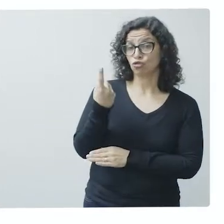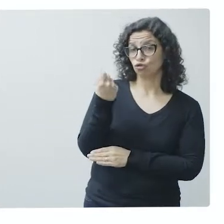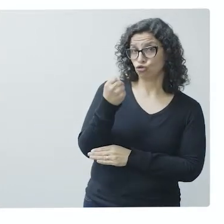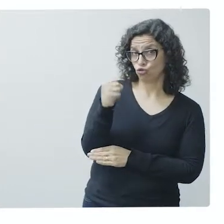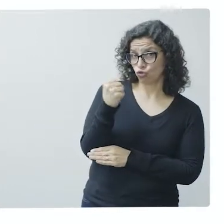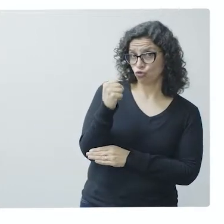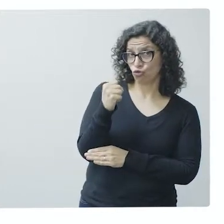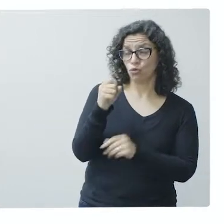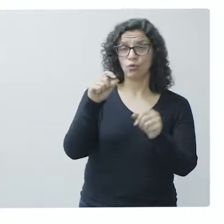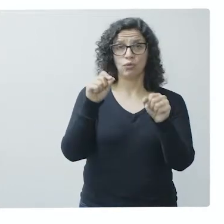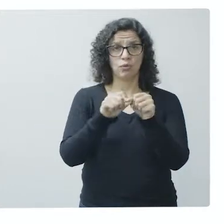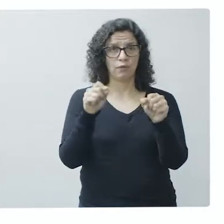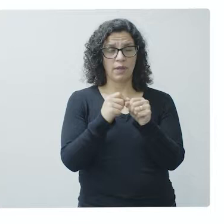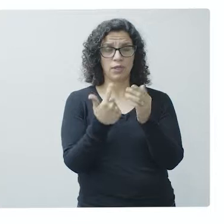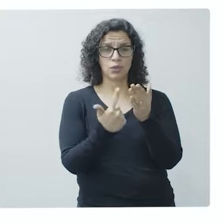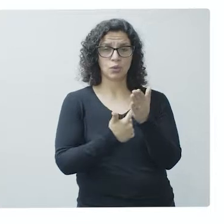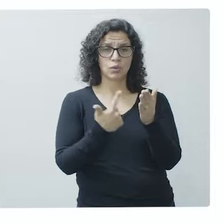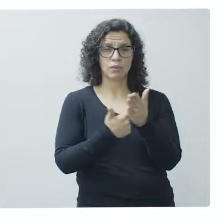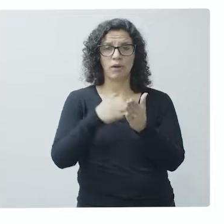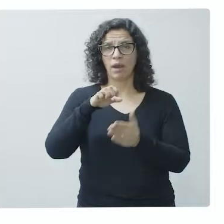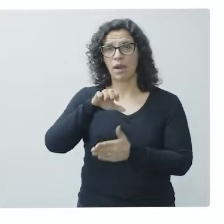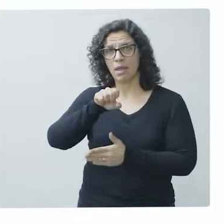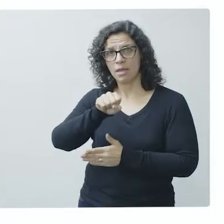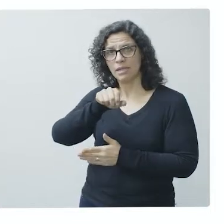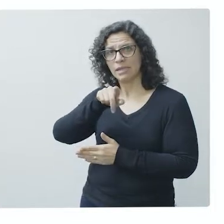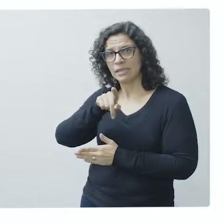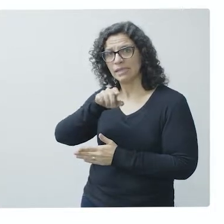18 anos, 18 anos, é uma pessoa